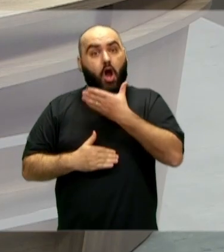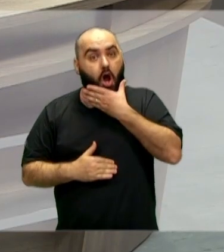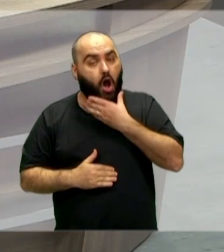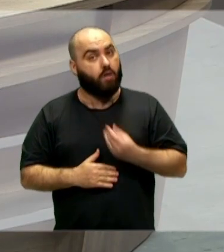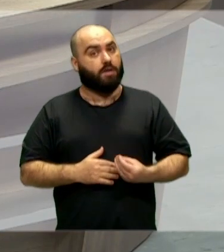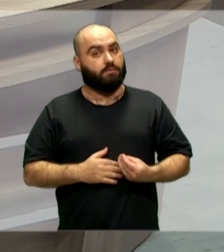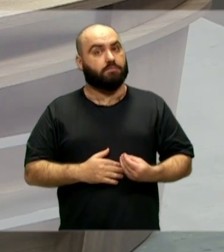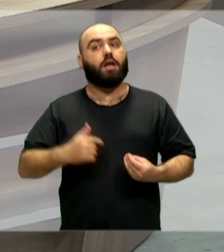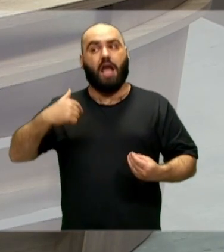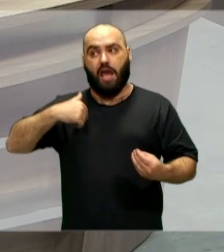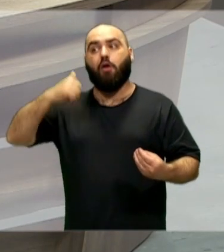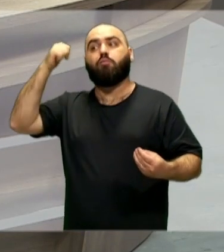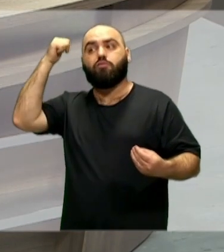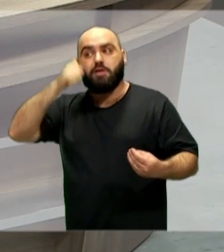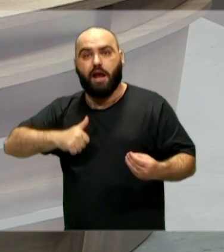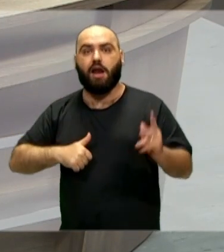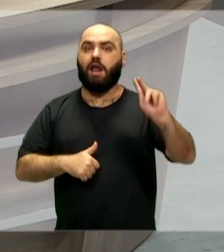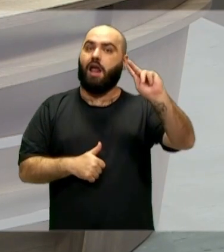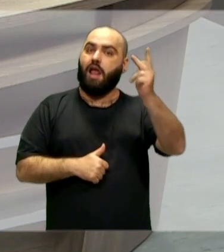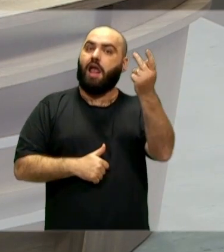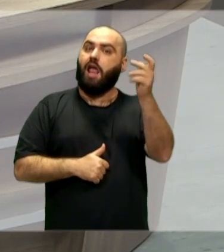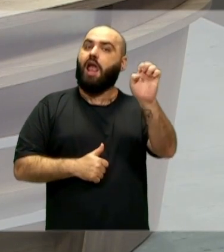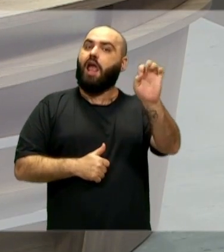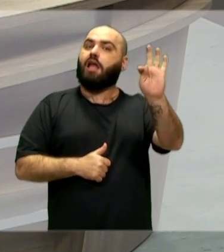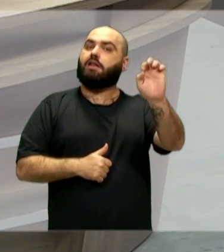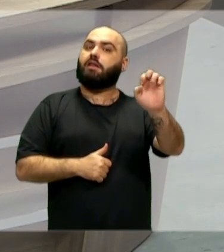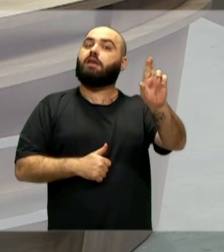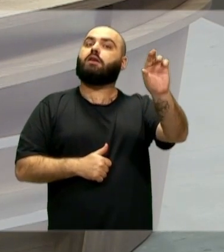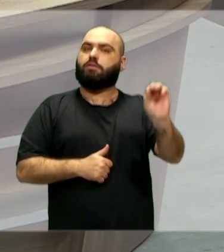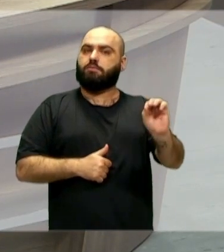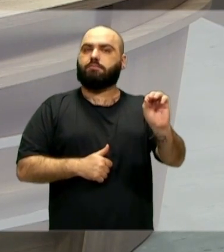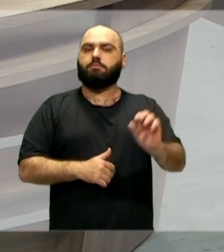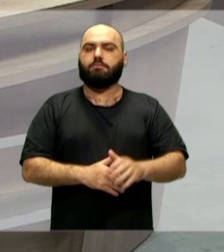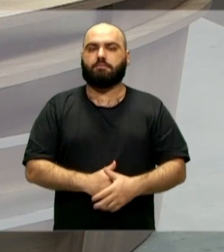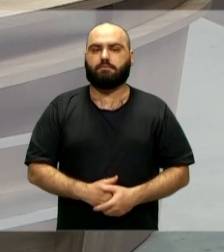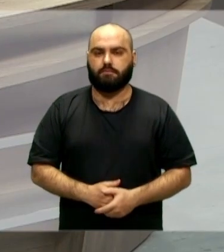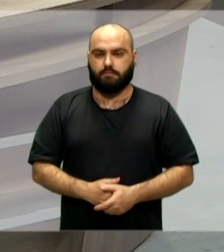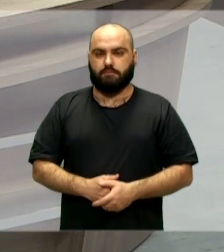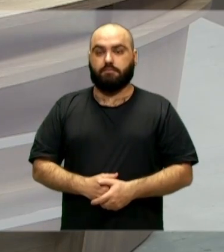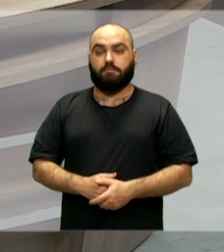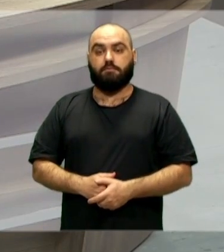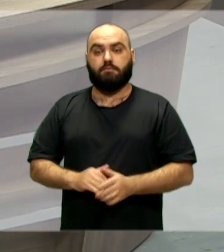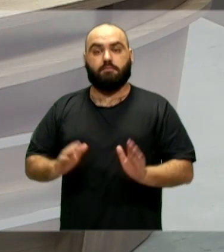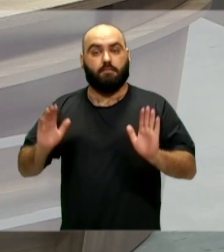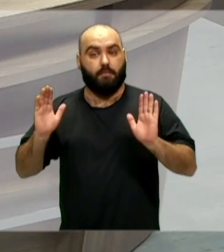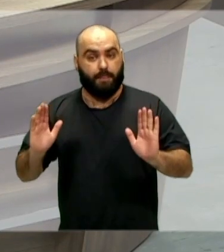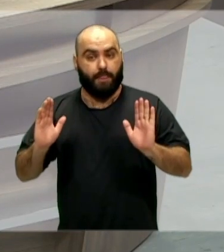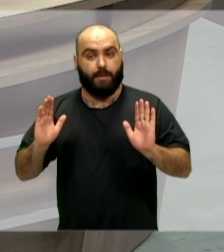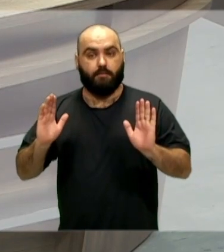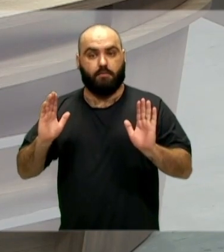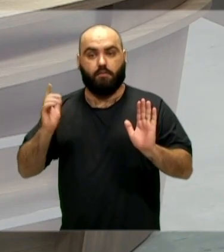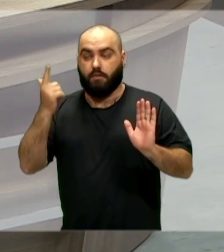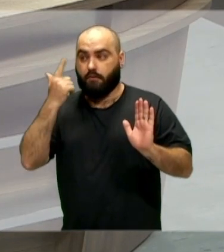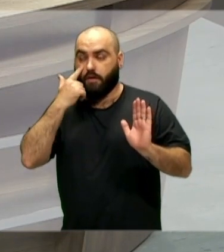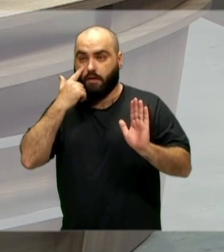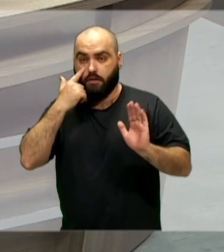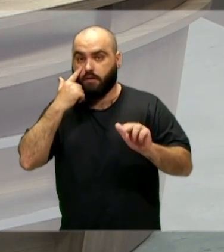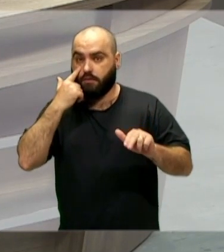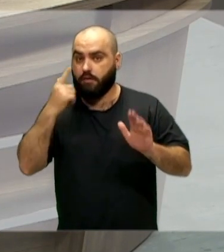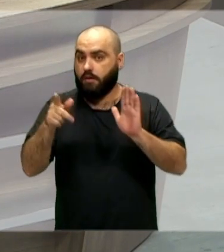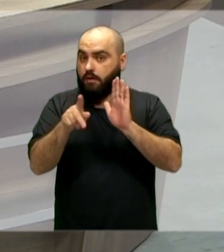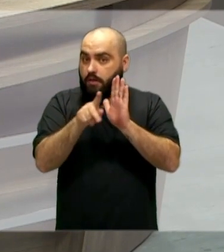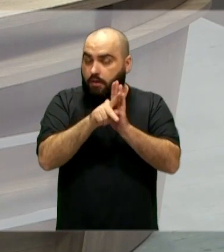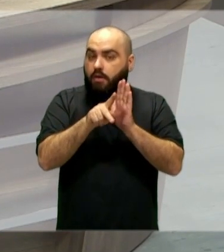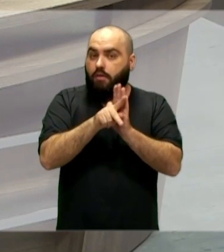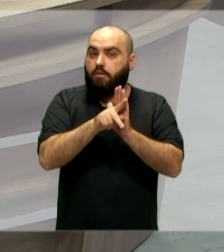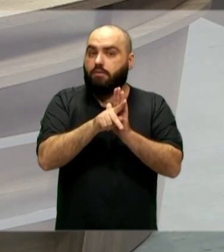uma mulher heterossexual. E é muito interessante a gente destacar que, junto com essa questão da identidade de gênero, vem um